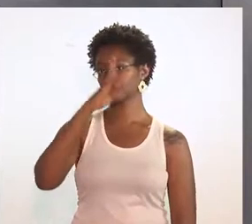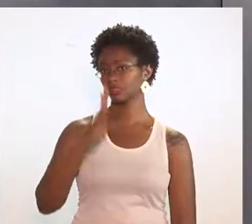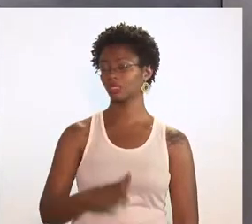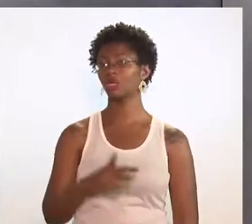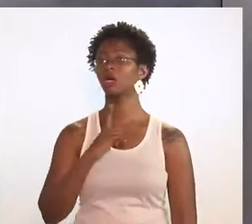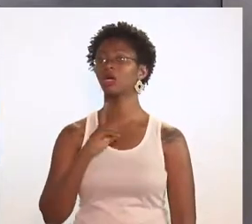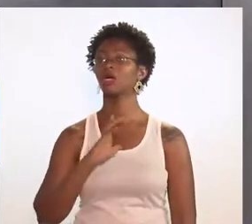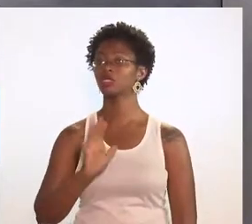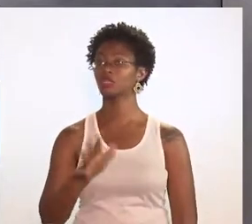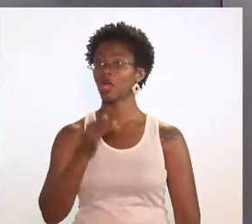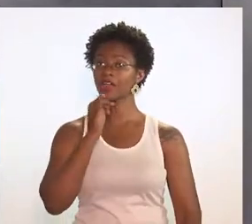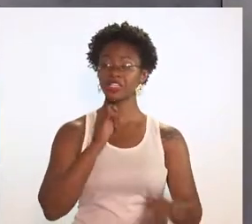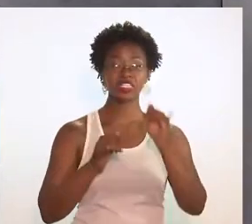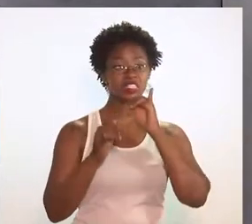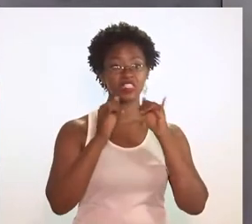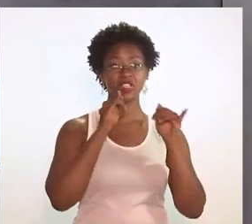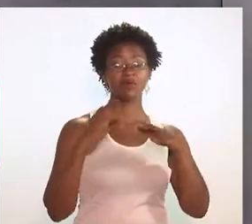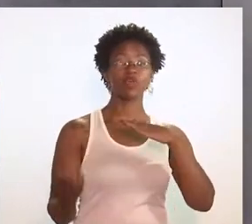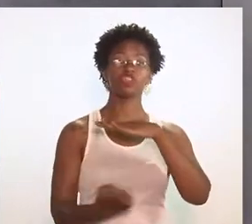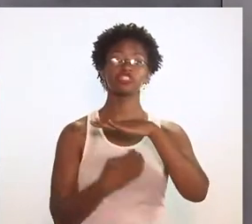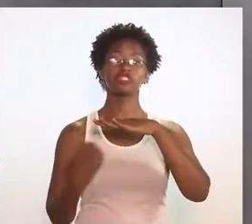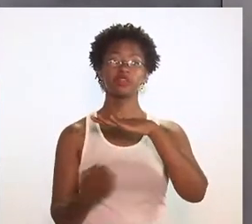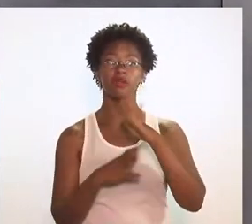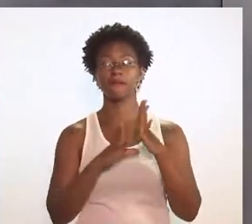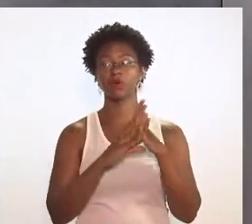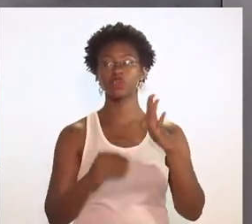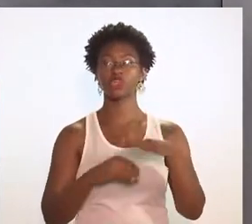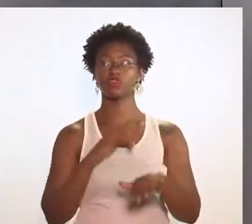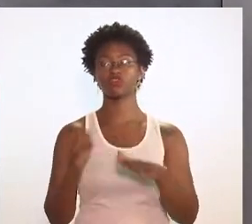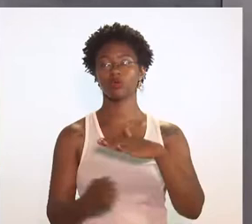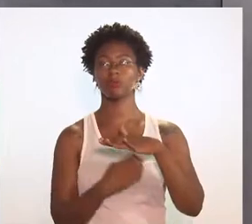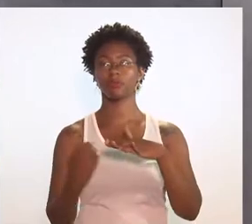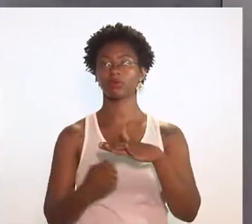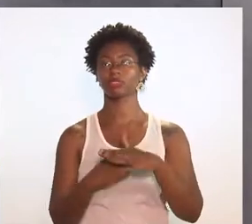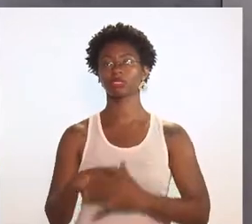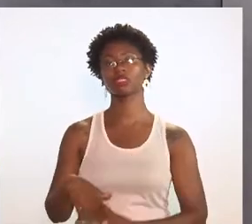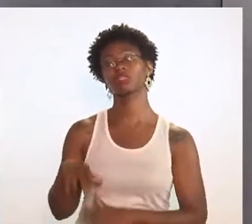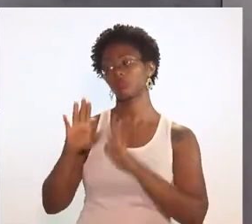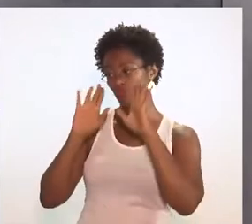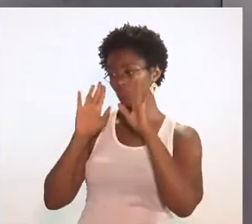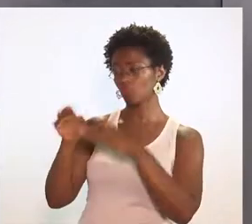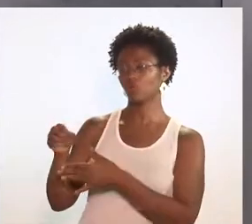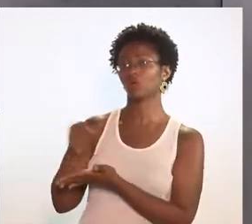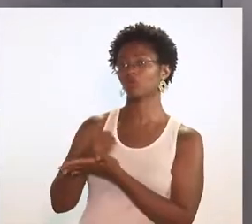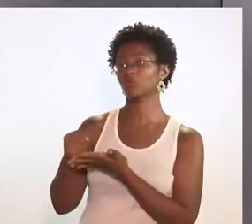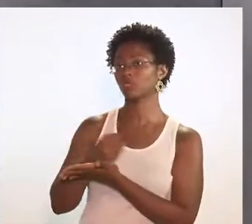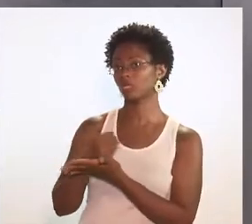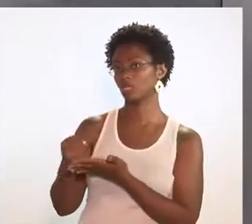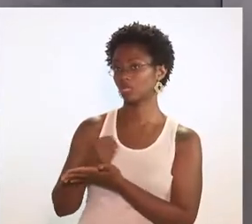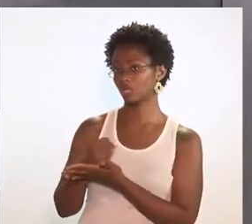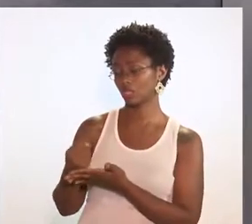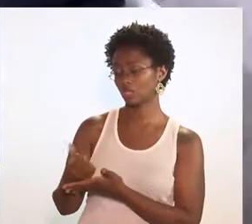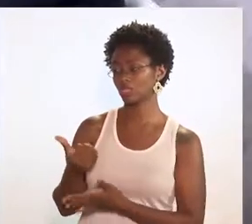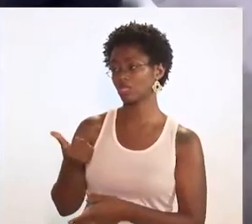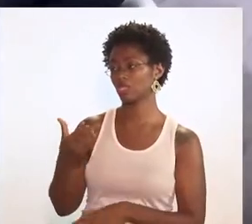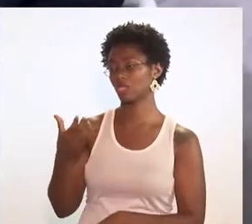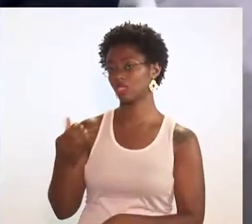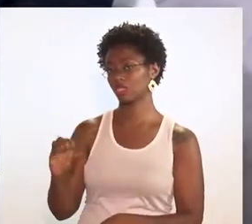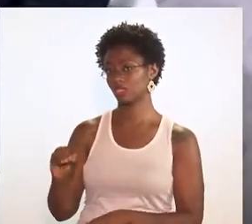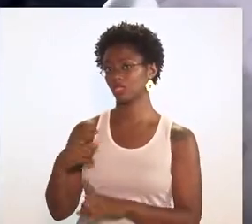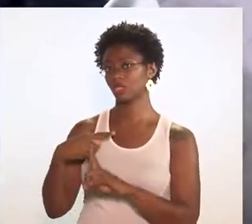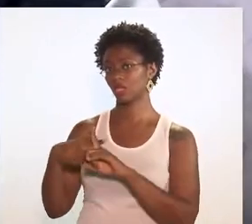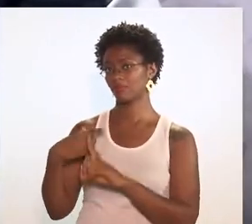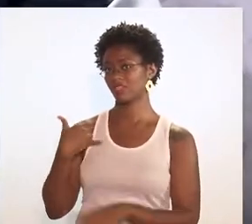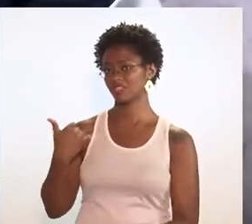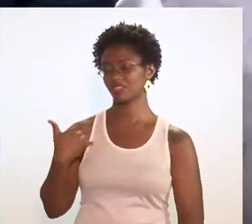No Brasil, já existem alguns exemplos de empresas que possuem programas voltados para a contratação da população longeva. E é sobre isso que a gente